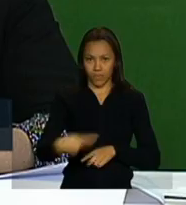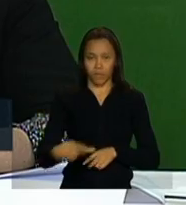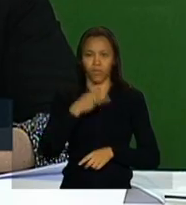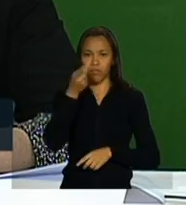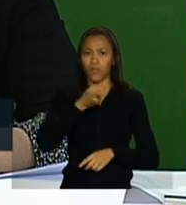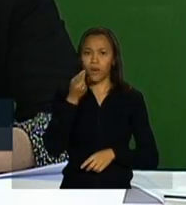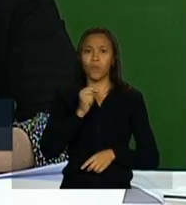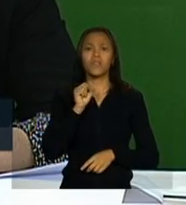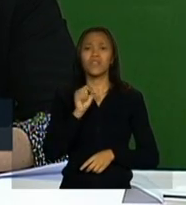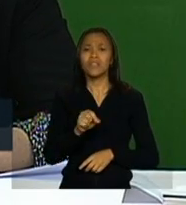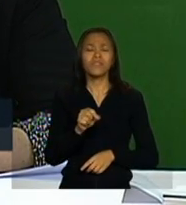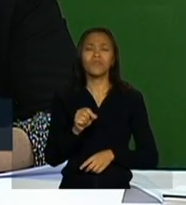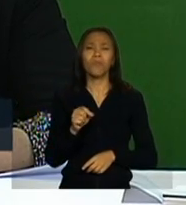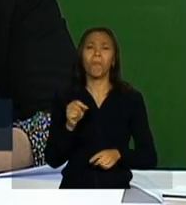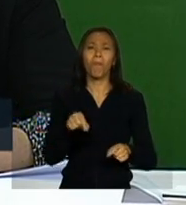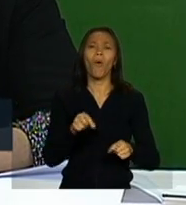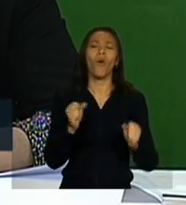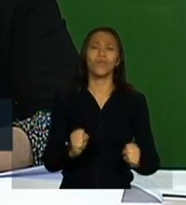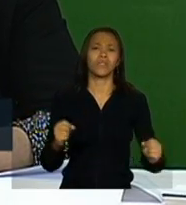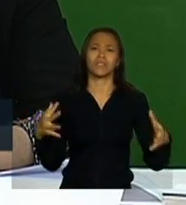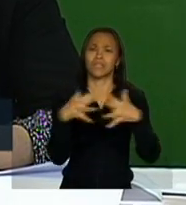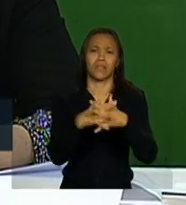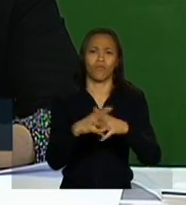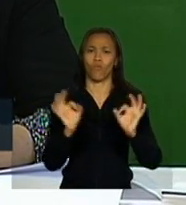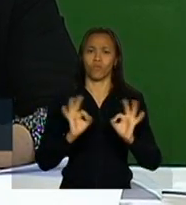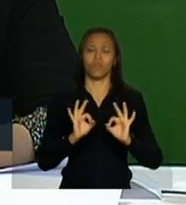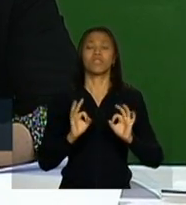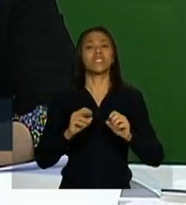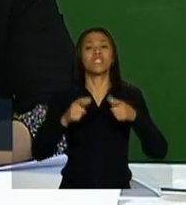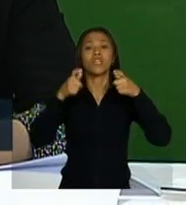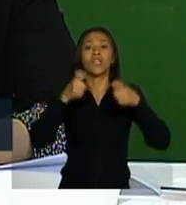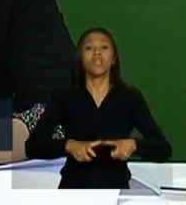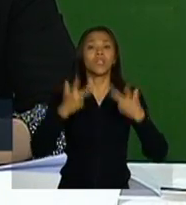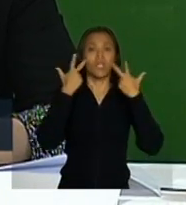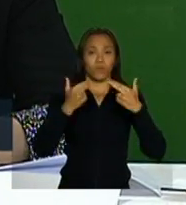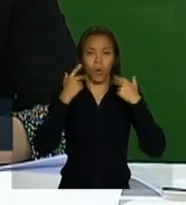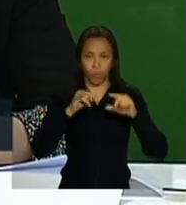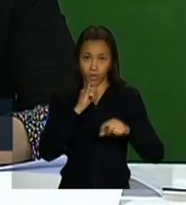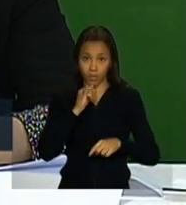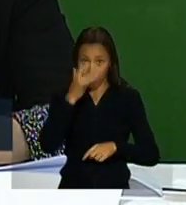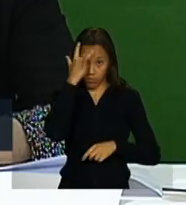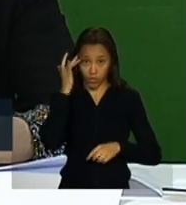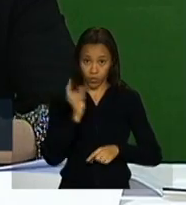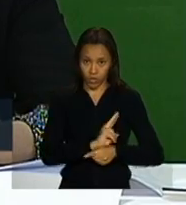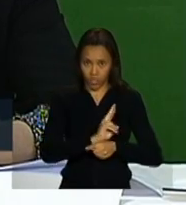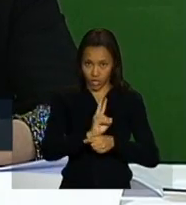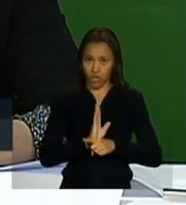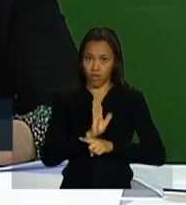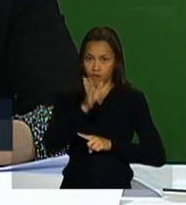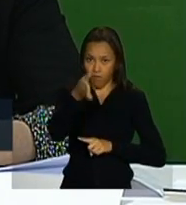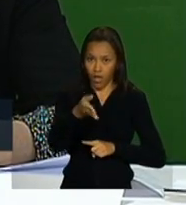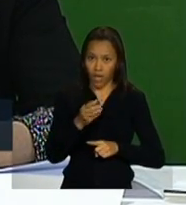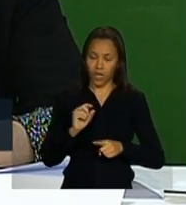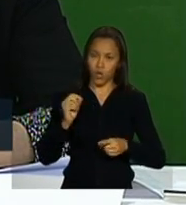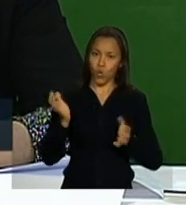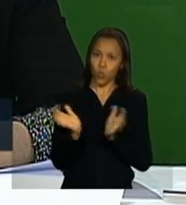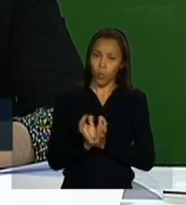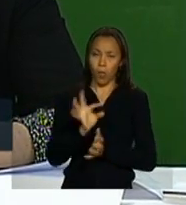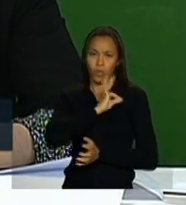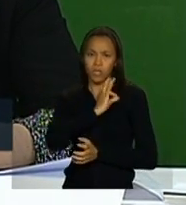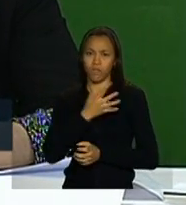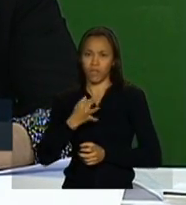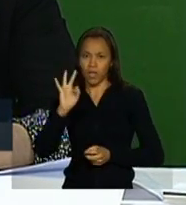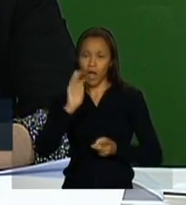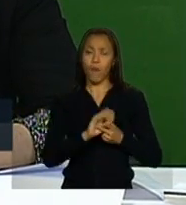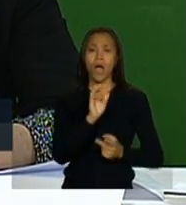possa ter um espaço físico comum, ou seja, os agentes de aduana, da Anvisa, do Vigiagro, da Polícia